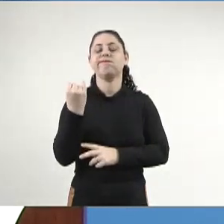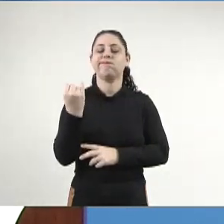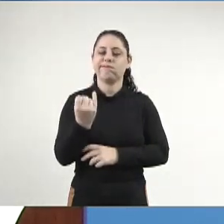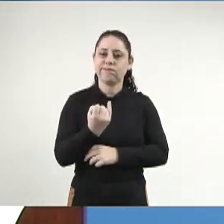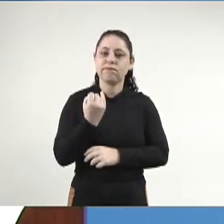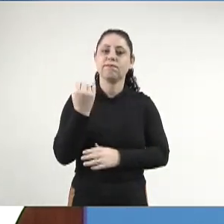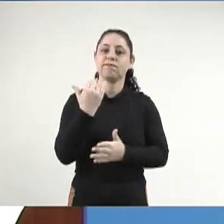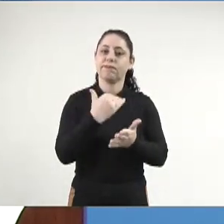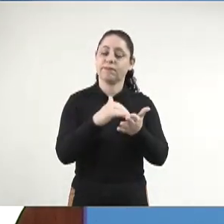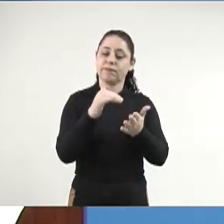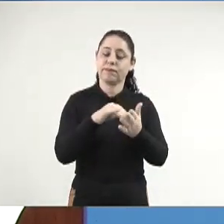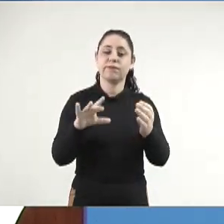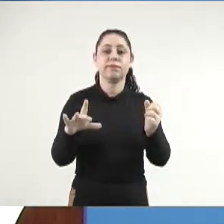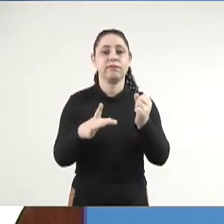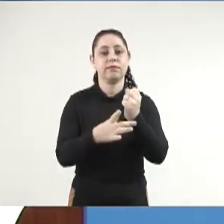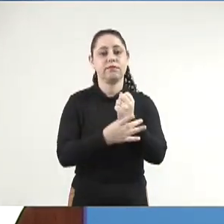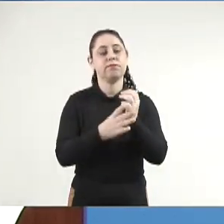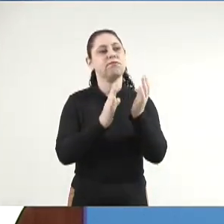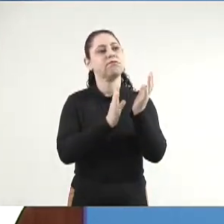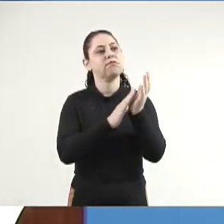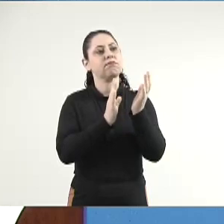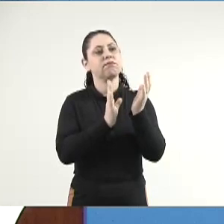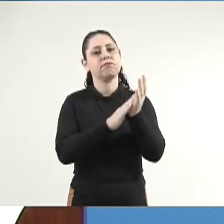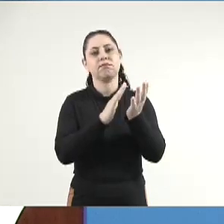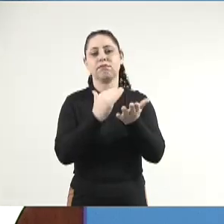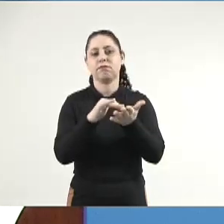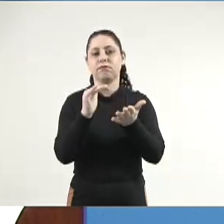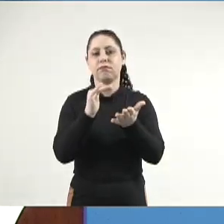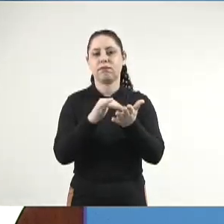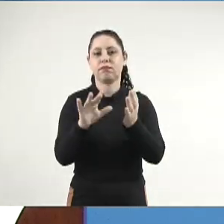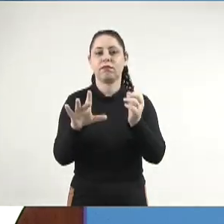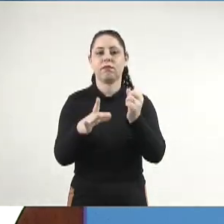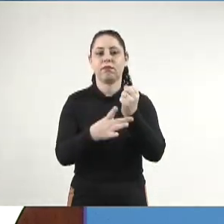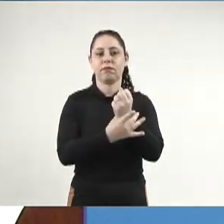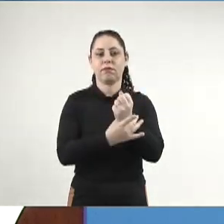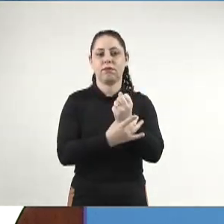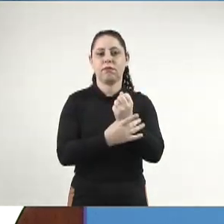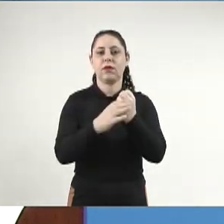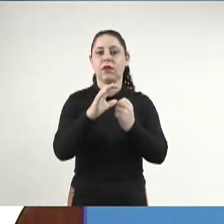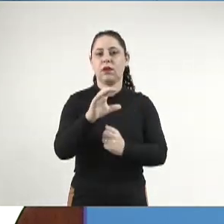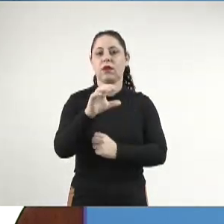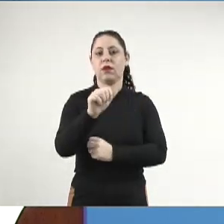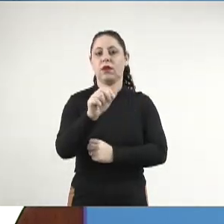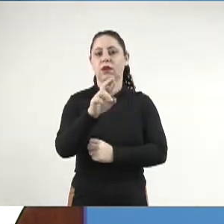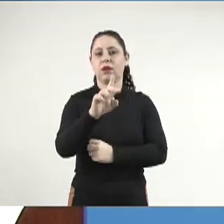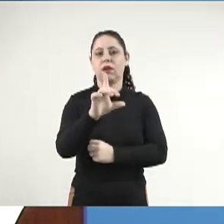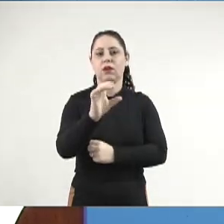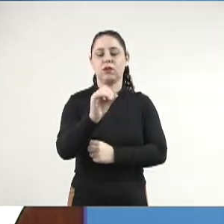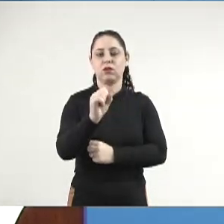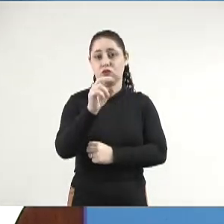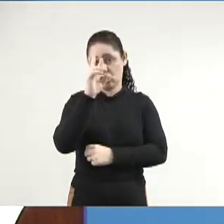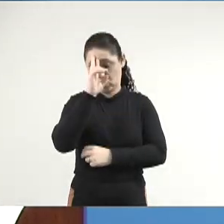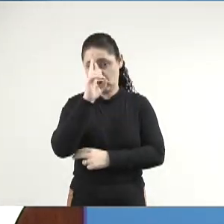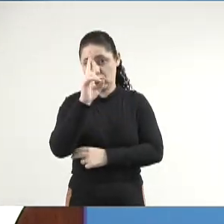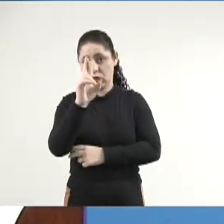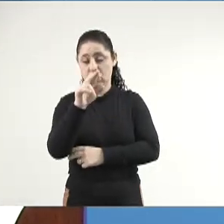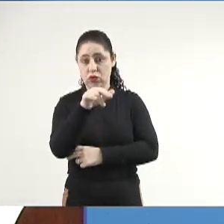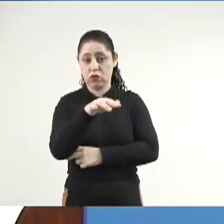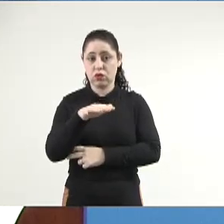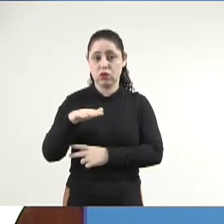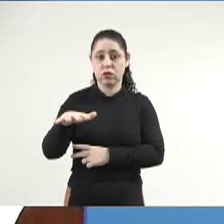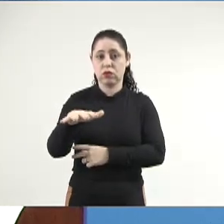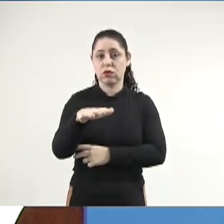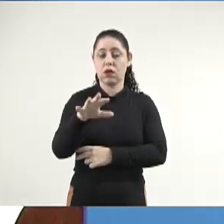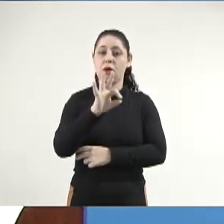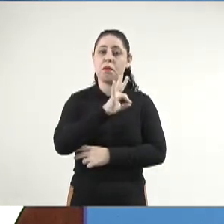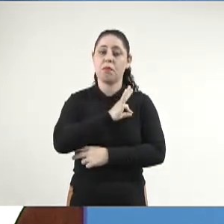da Secretaria de Segurança, parabenizar o secretário de Segurança, Carlos Videira, o diretor-geral